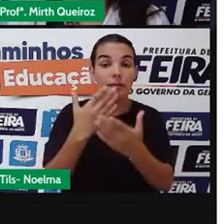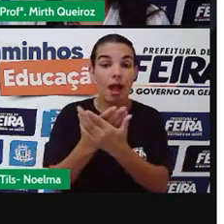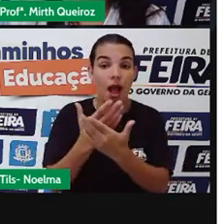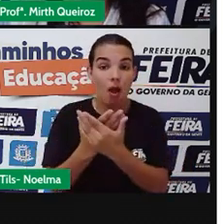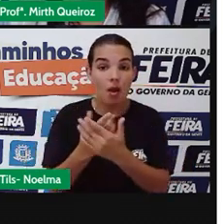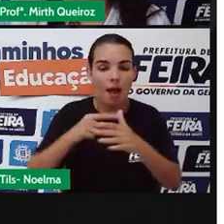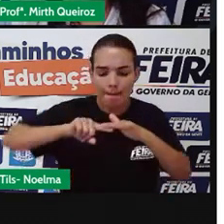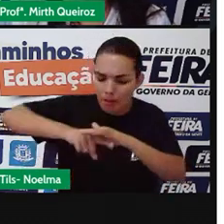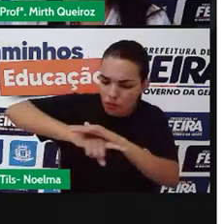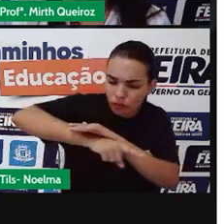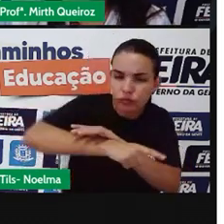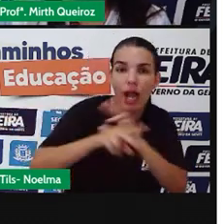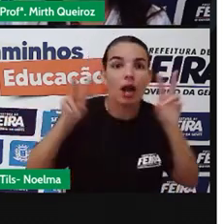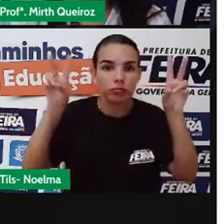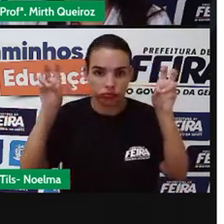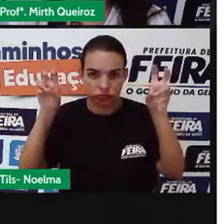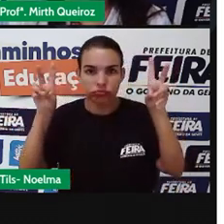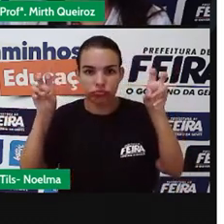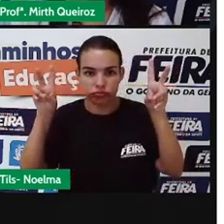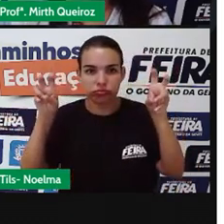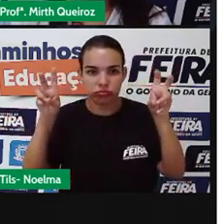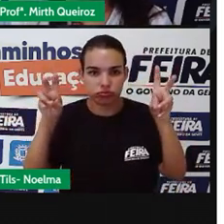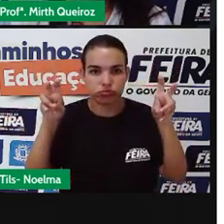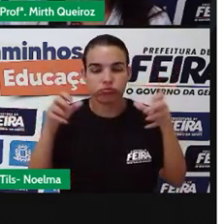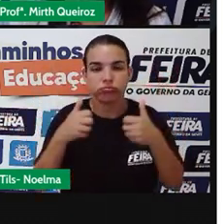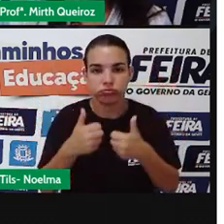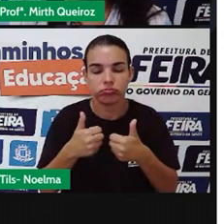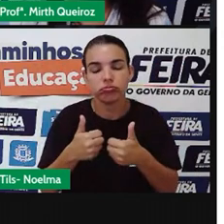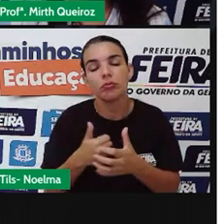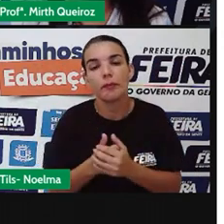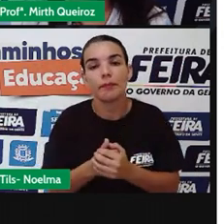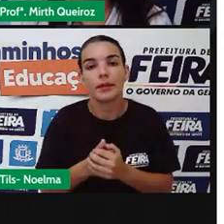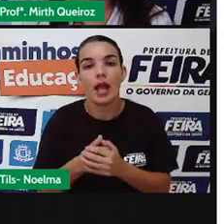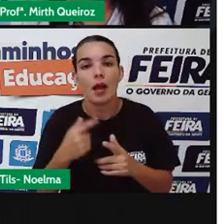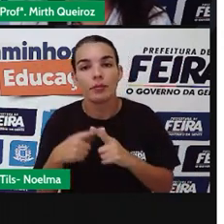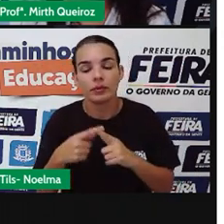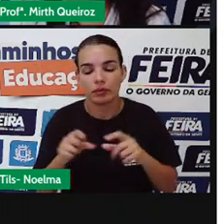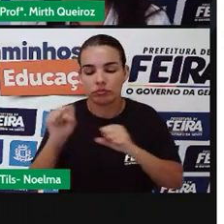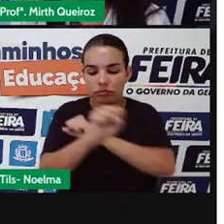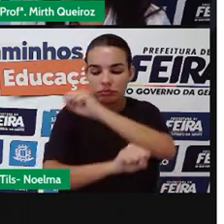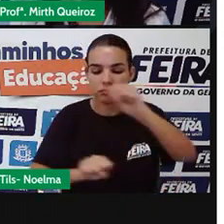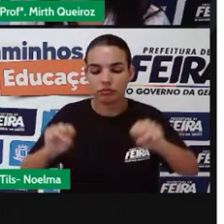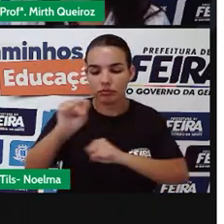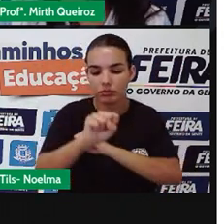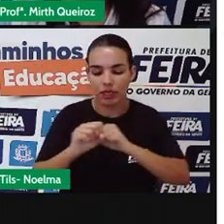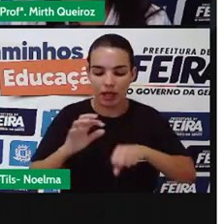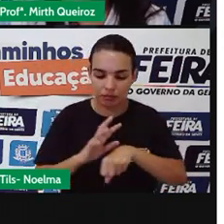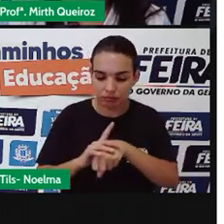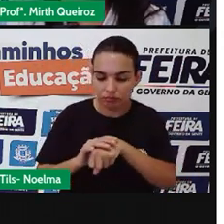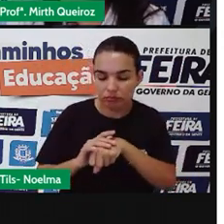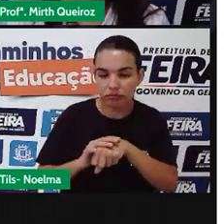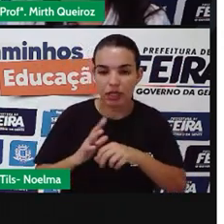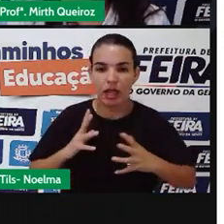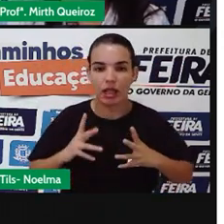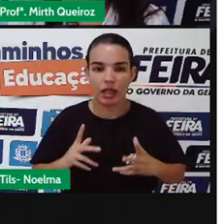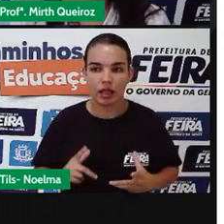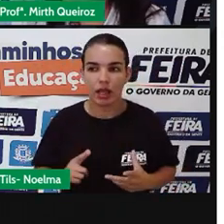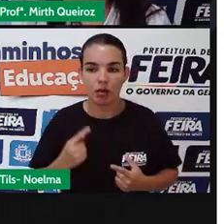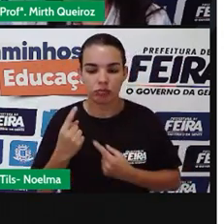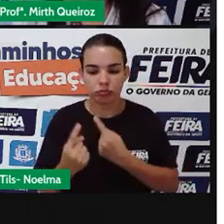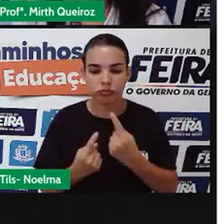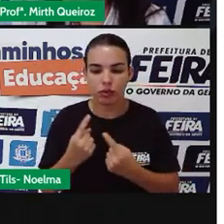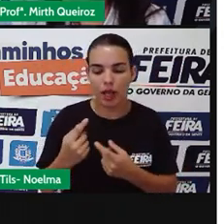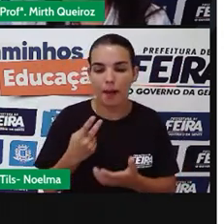normal não se eles aprofundar esse assunto sobre os tipos de doenças é que são